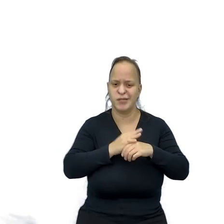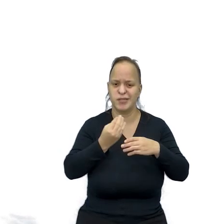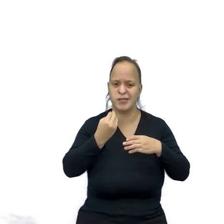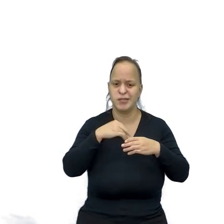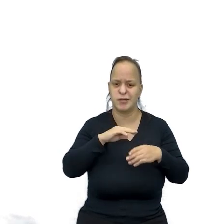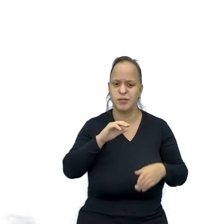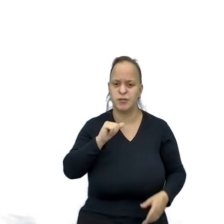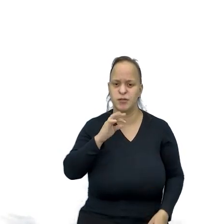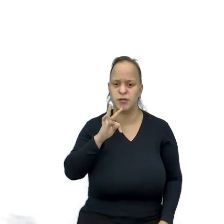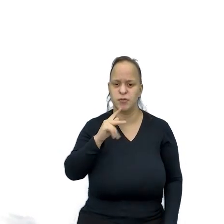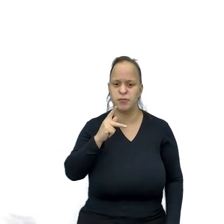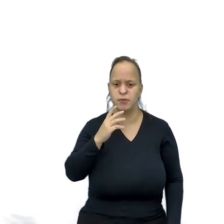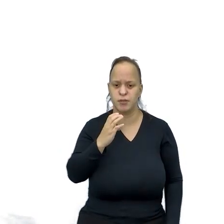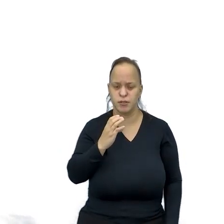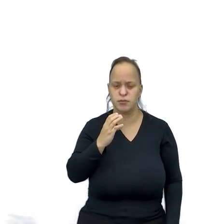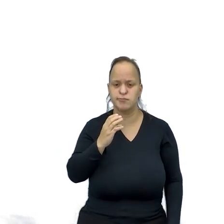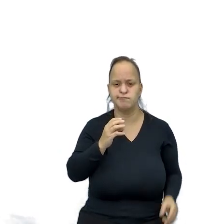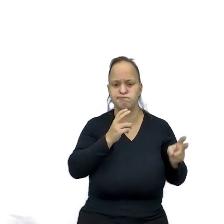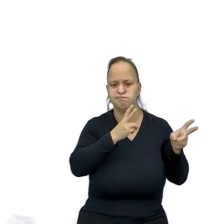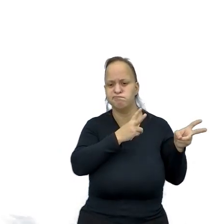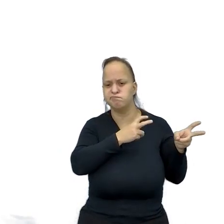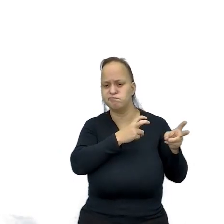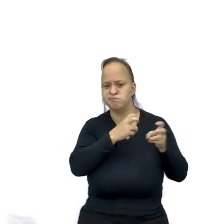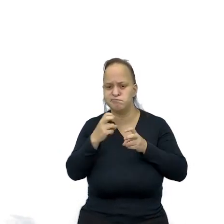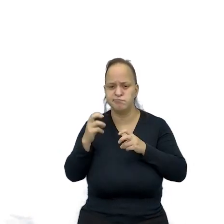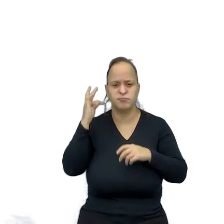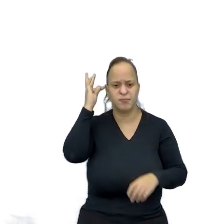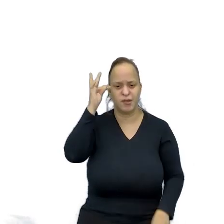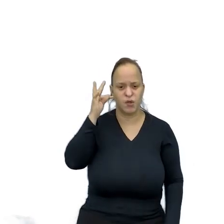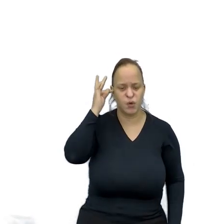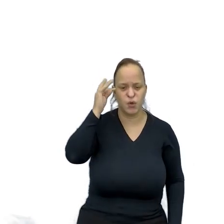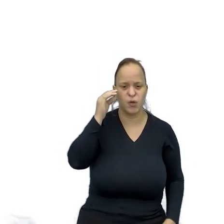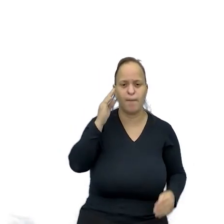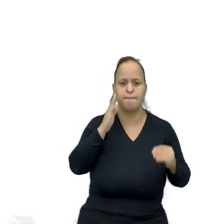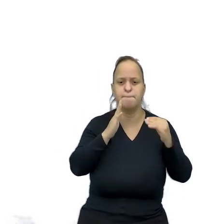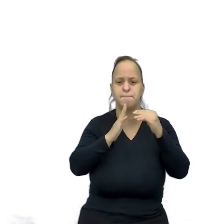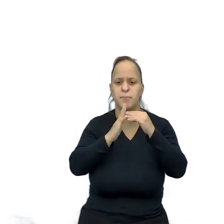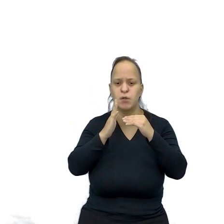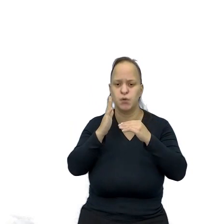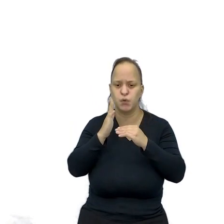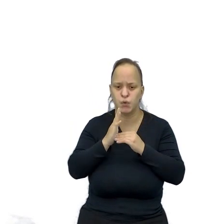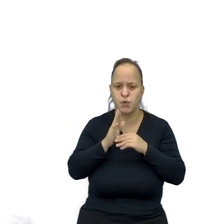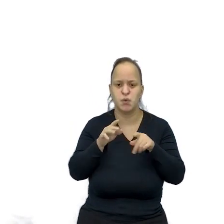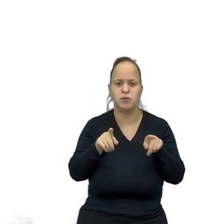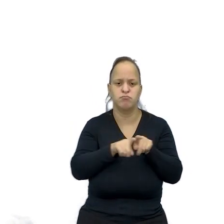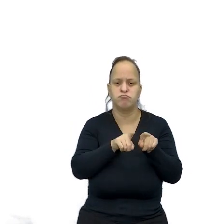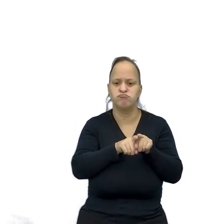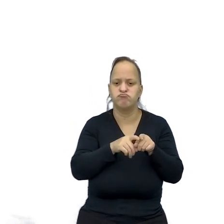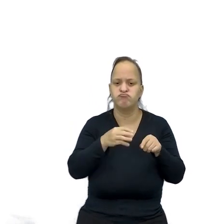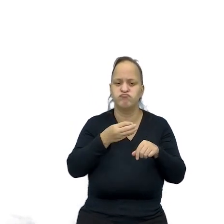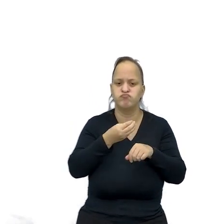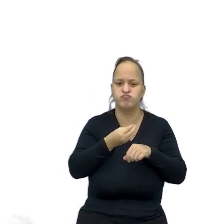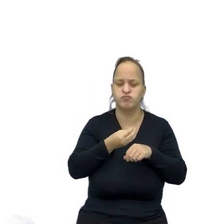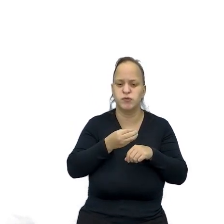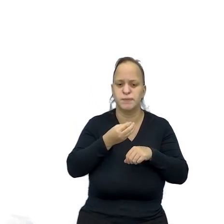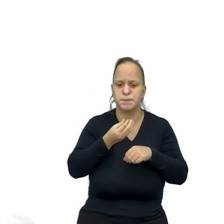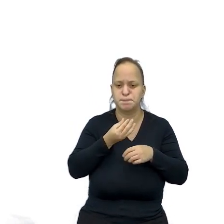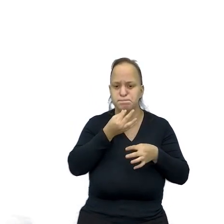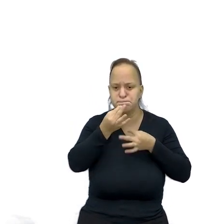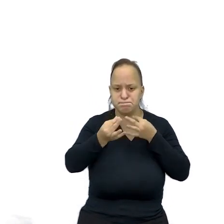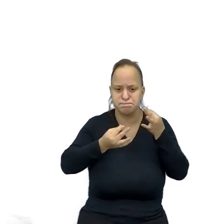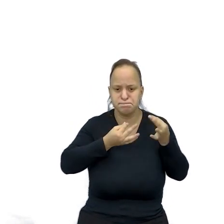aspectos teóricos, metodológicos e as sugestões de análise das aulas selecionadas para a formação de